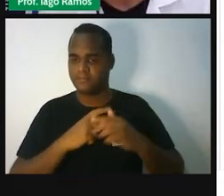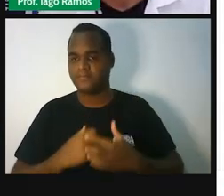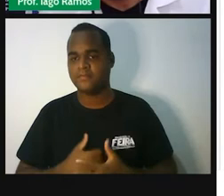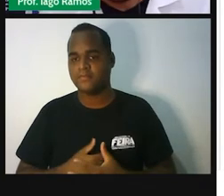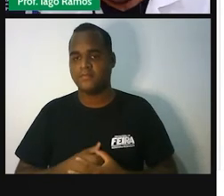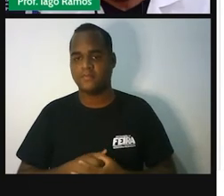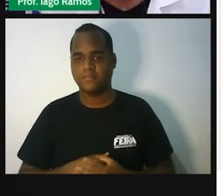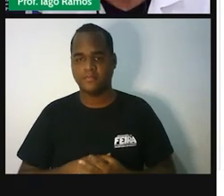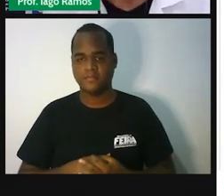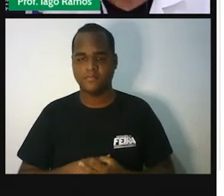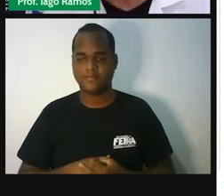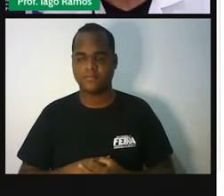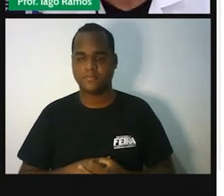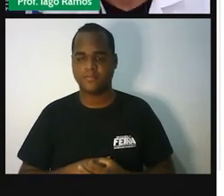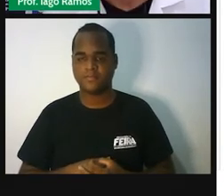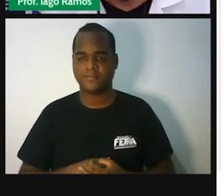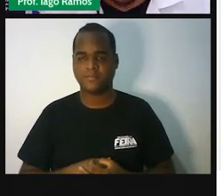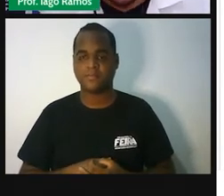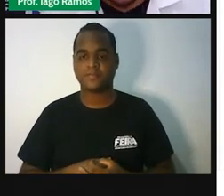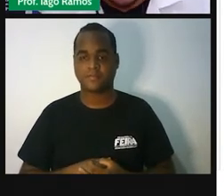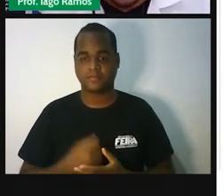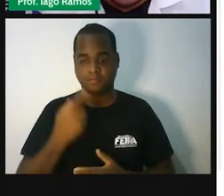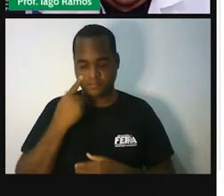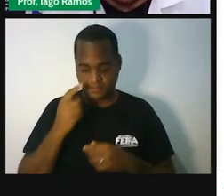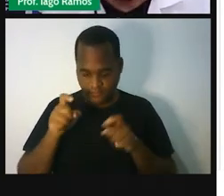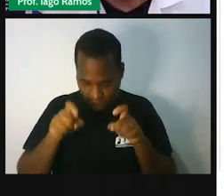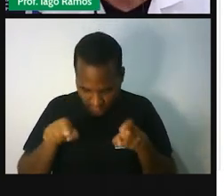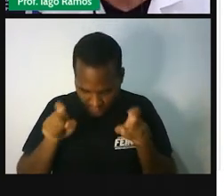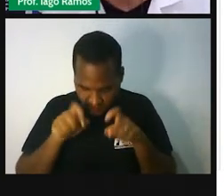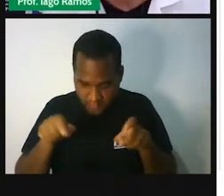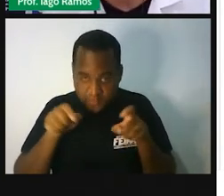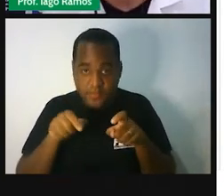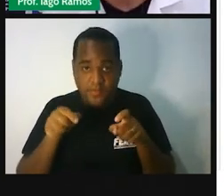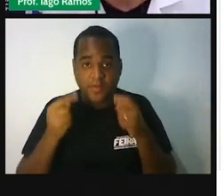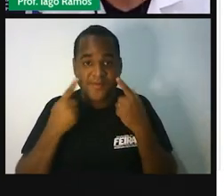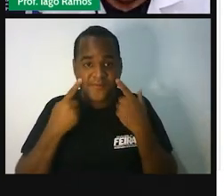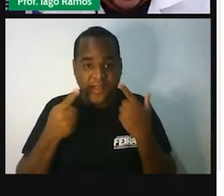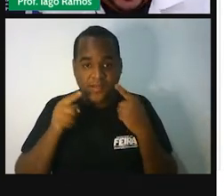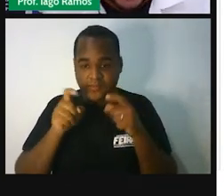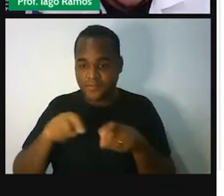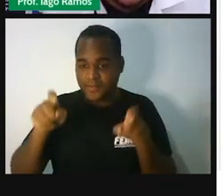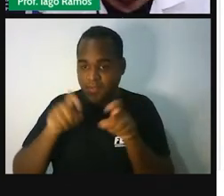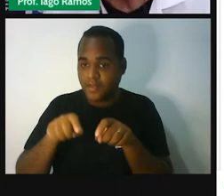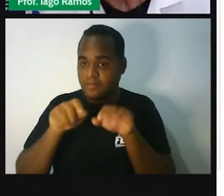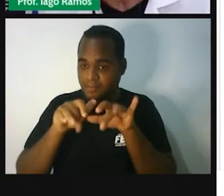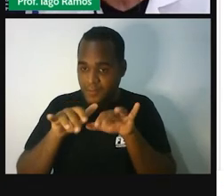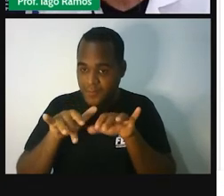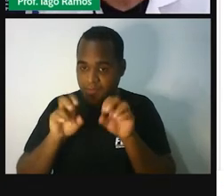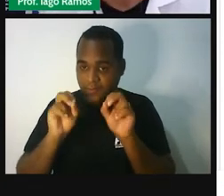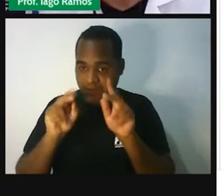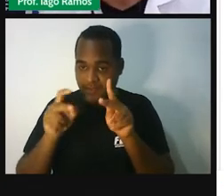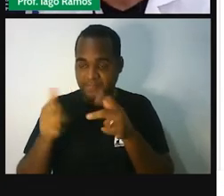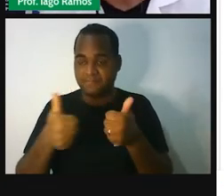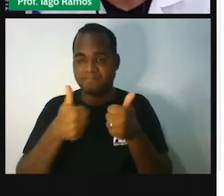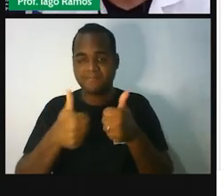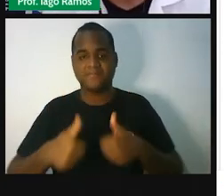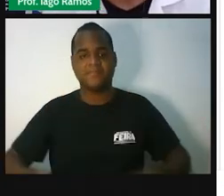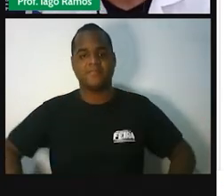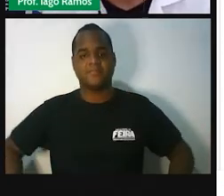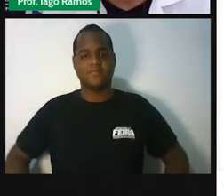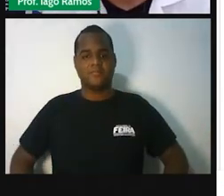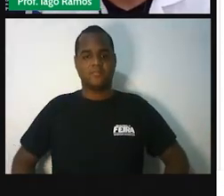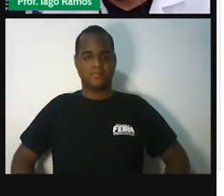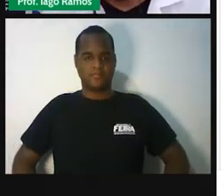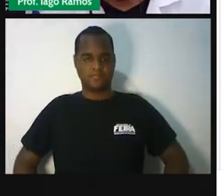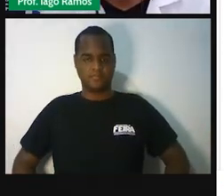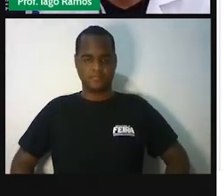Tá? Às vezes eu olho para baixo para conseguir digitar. Tudo bem? São